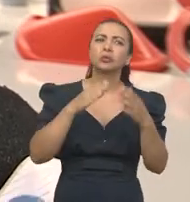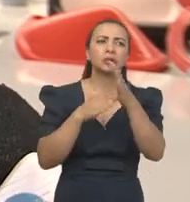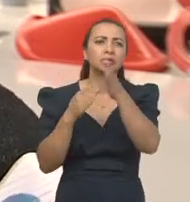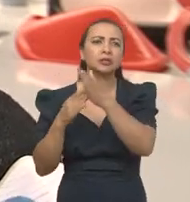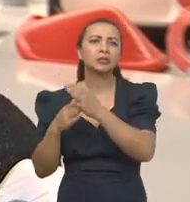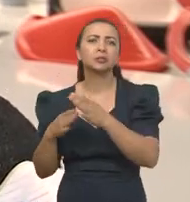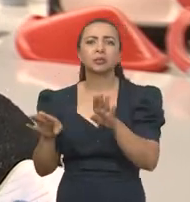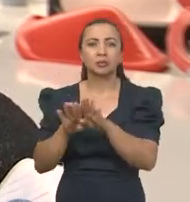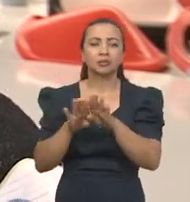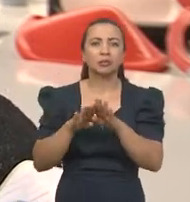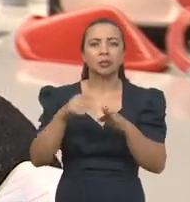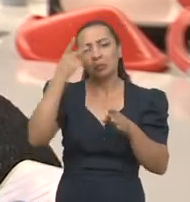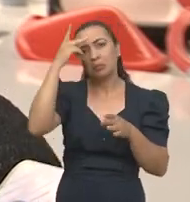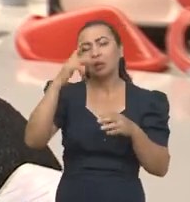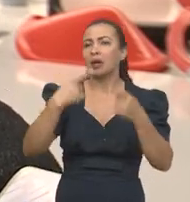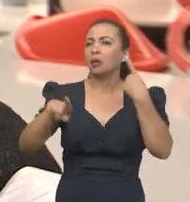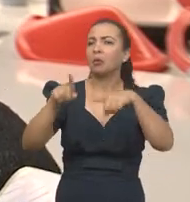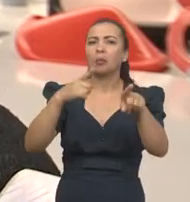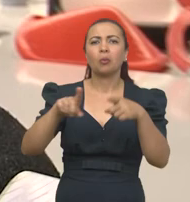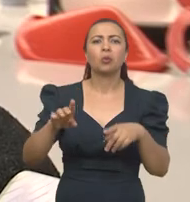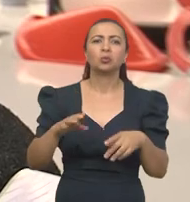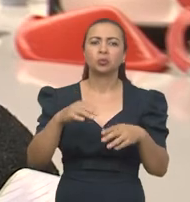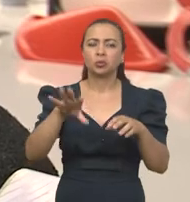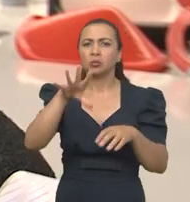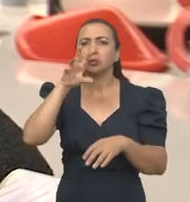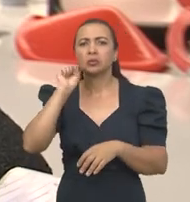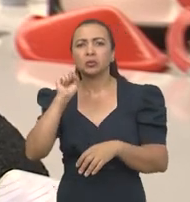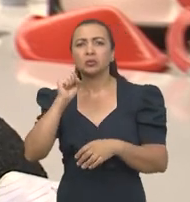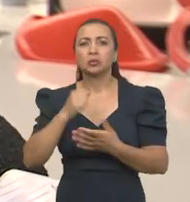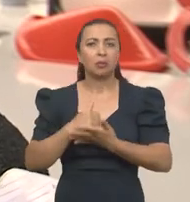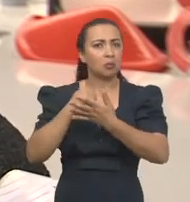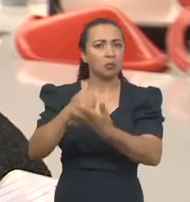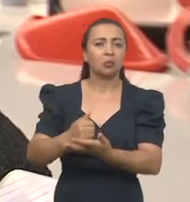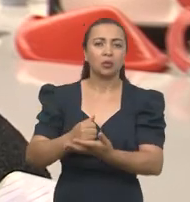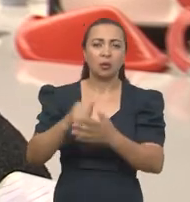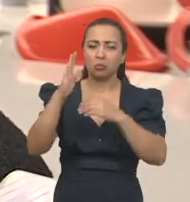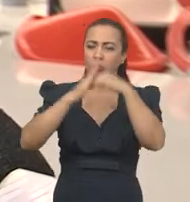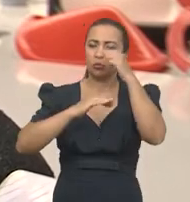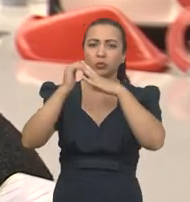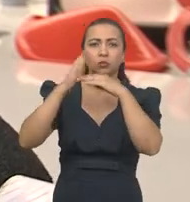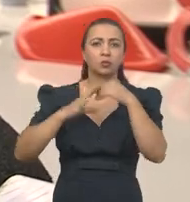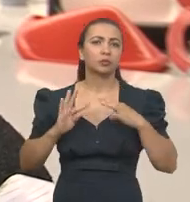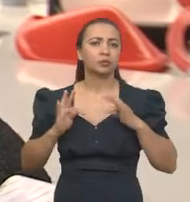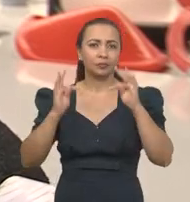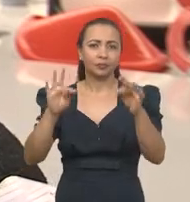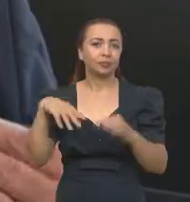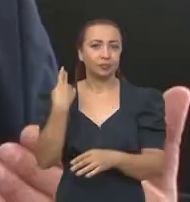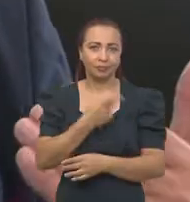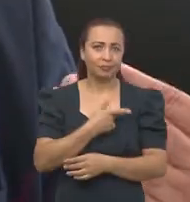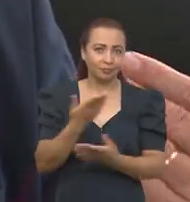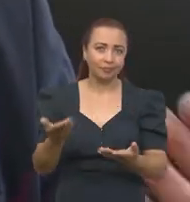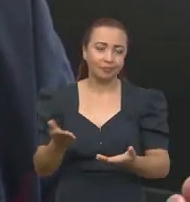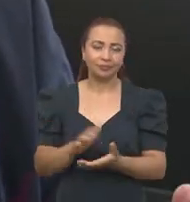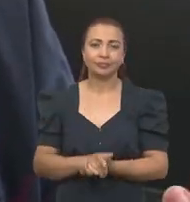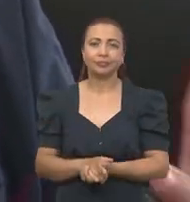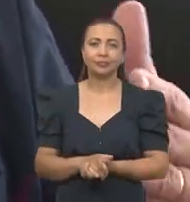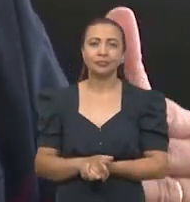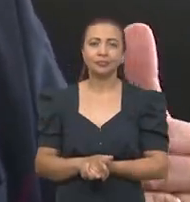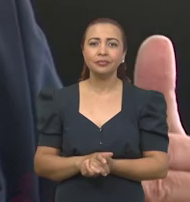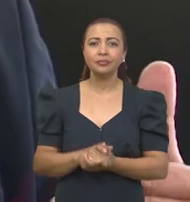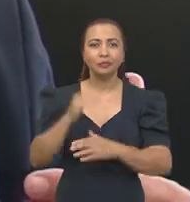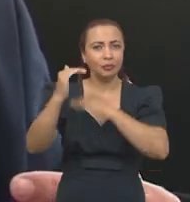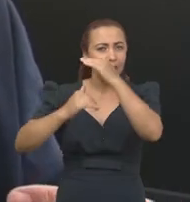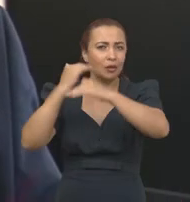momentos inclusive para outros tipos de doença respiratória média auxiliar mais um profissional e o tecnologia Nossa não eu posso dizer